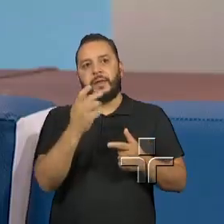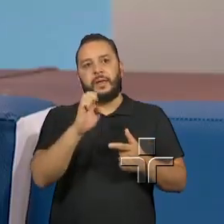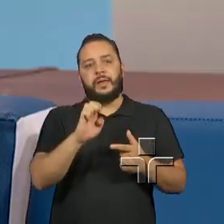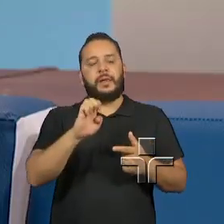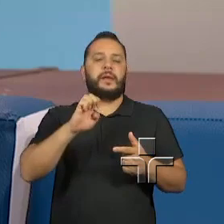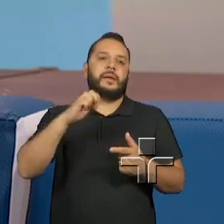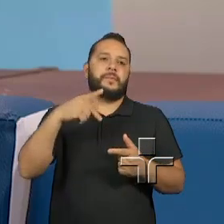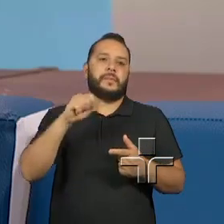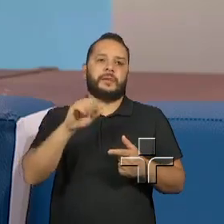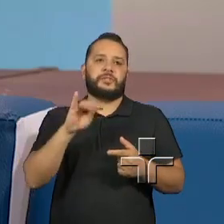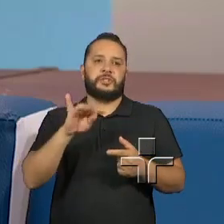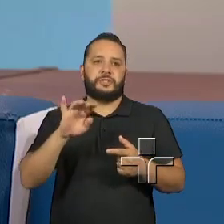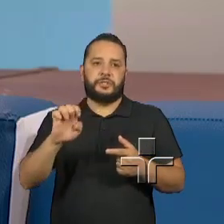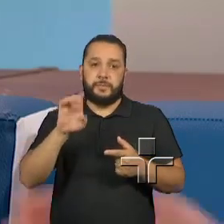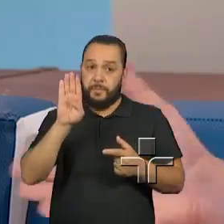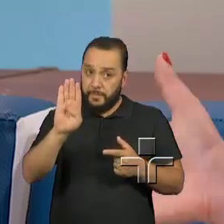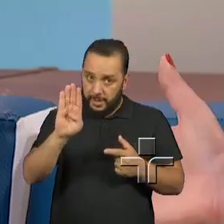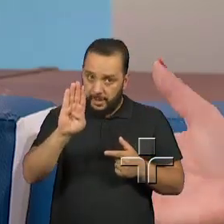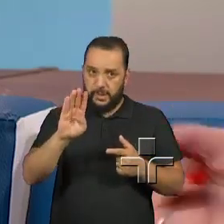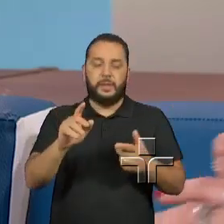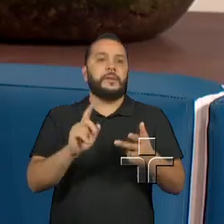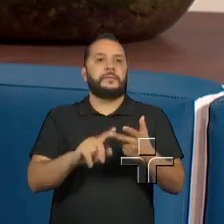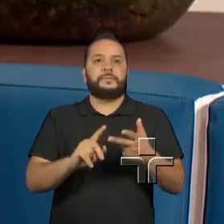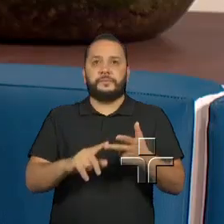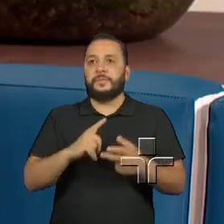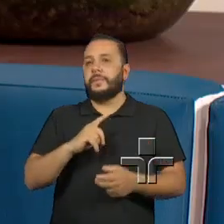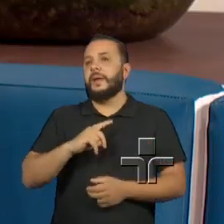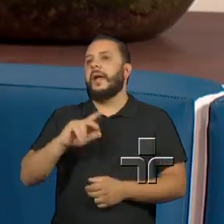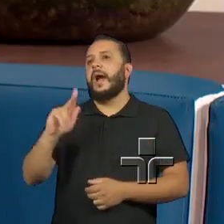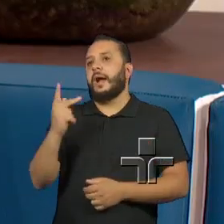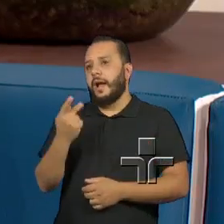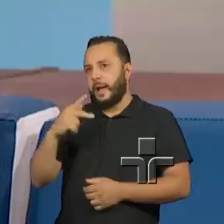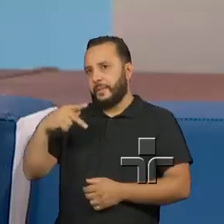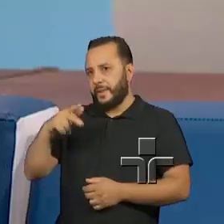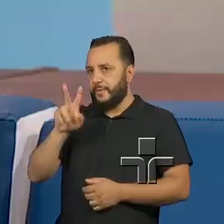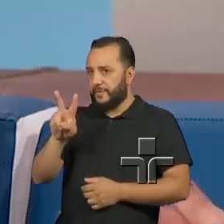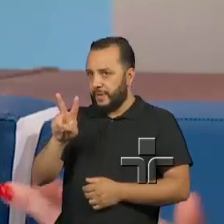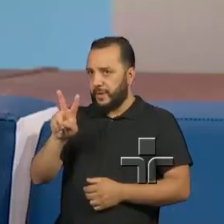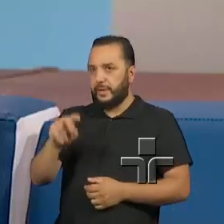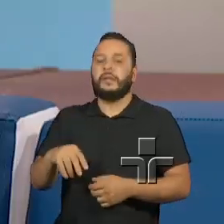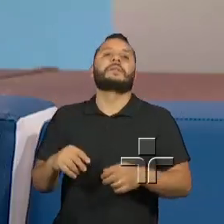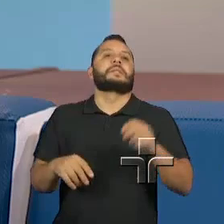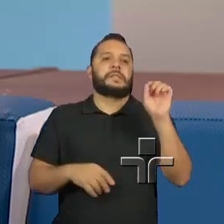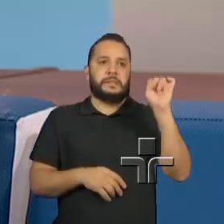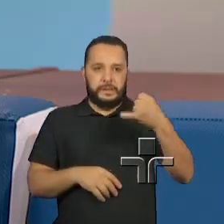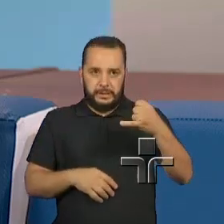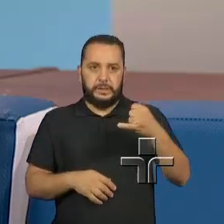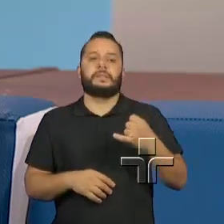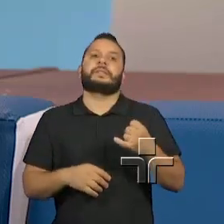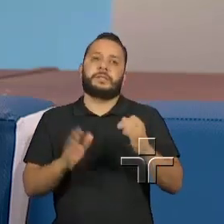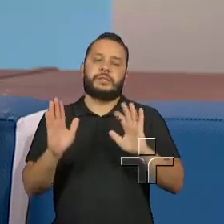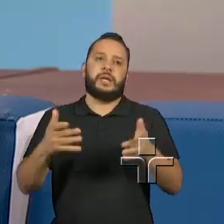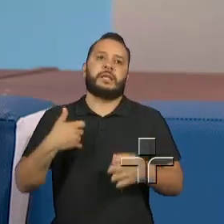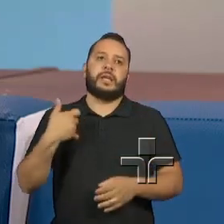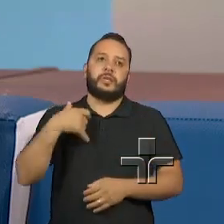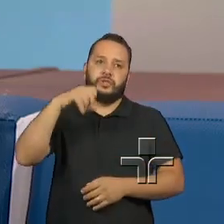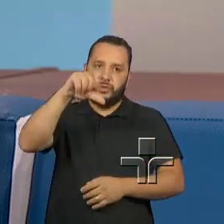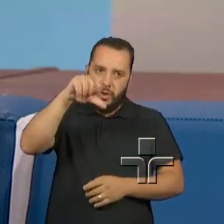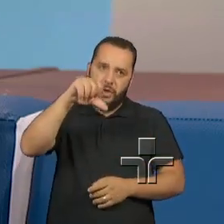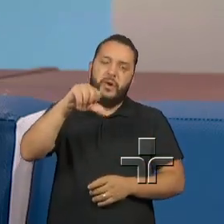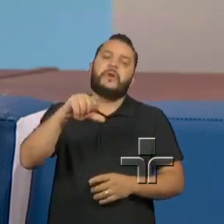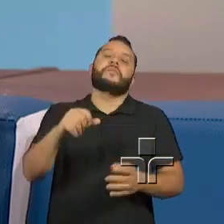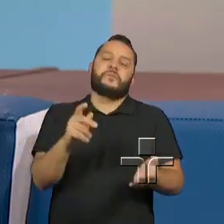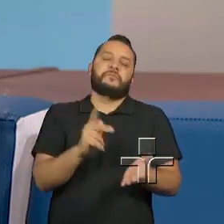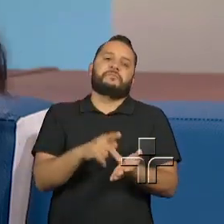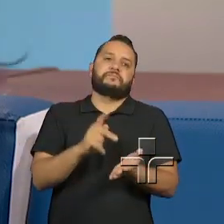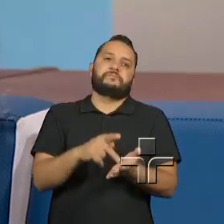todos. As novas, né? O HPV. O HPV, perfeito, que vai ser só a partir de 9 anos, então precisa